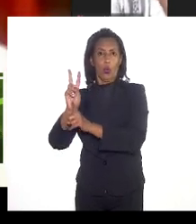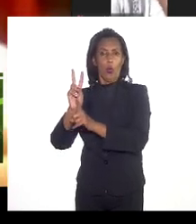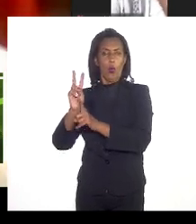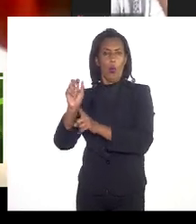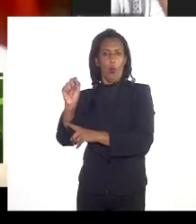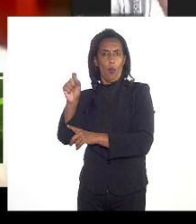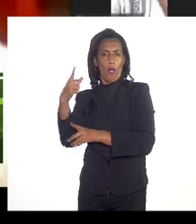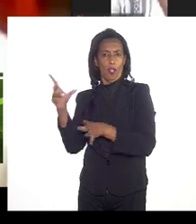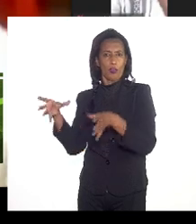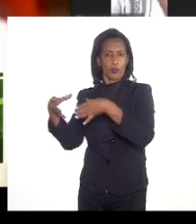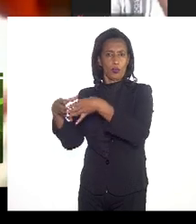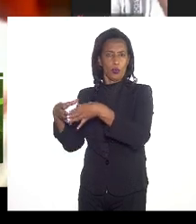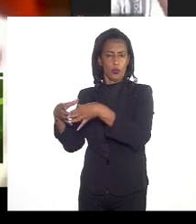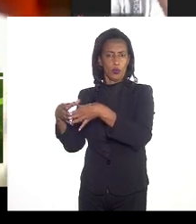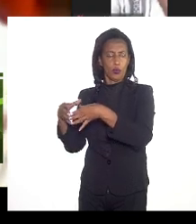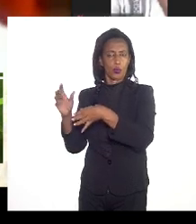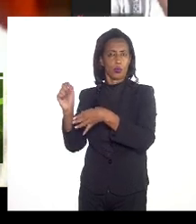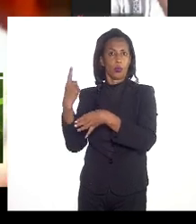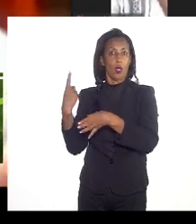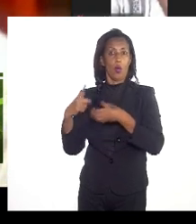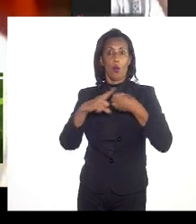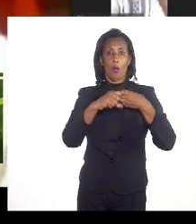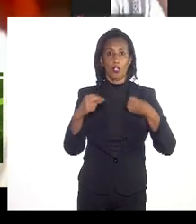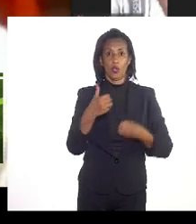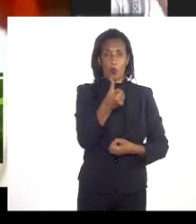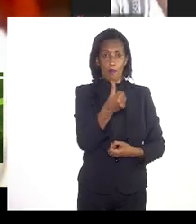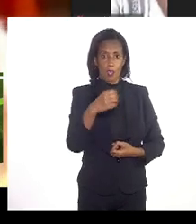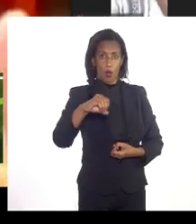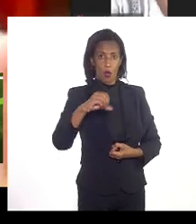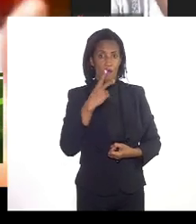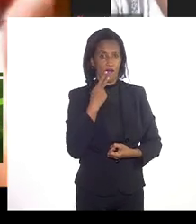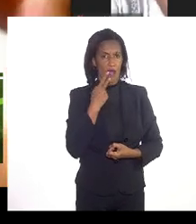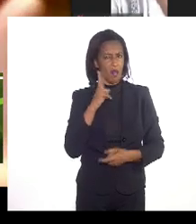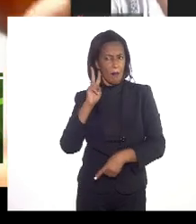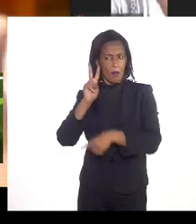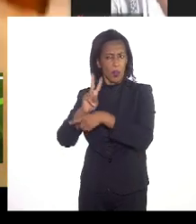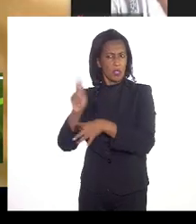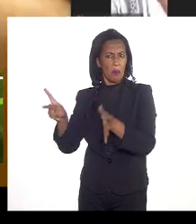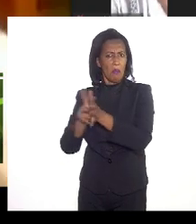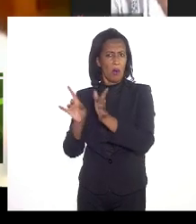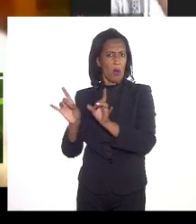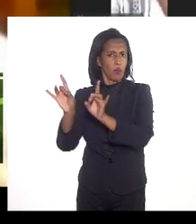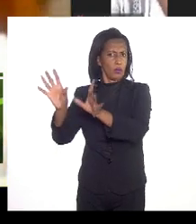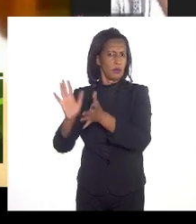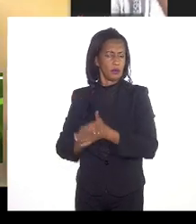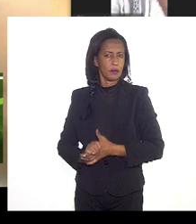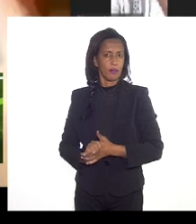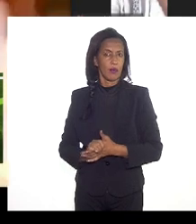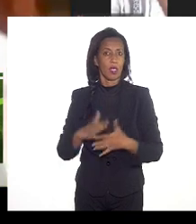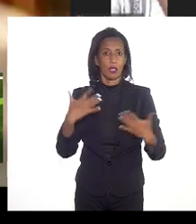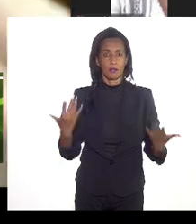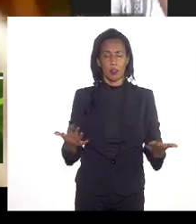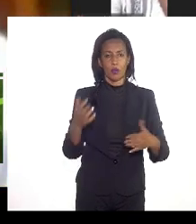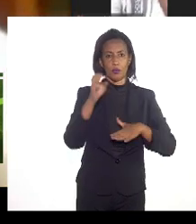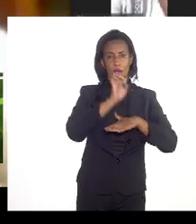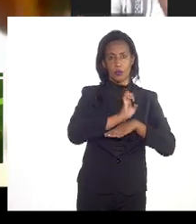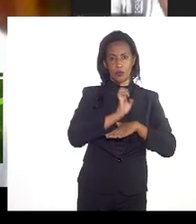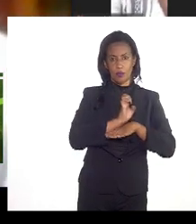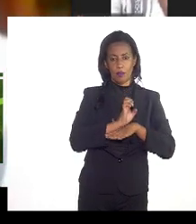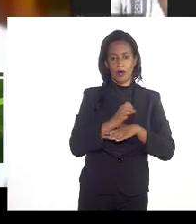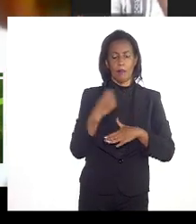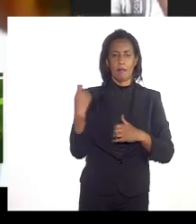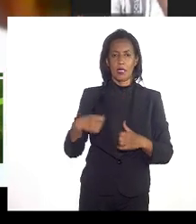da Convenção 169, ele merece proteção por si só. Então, não adianta o Estado condicionar a sua atuação à implantação